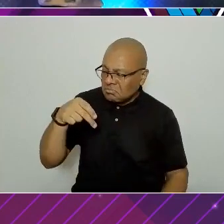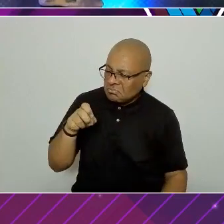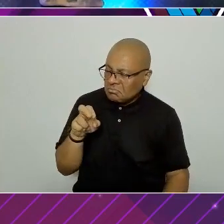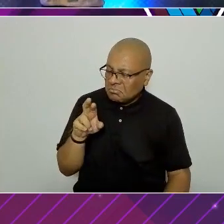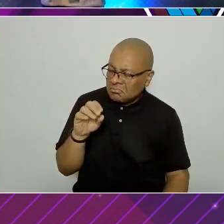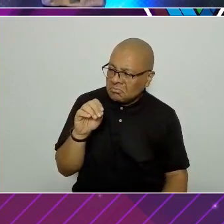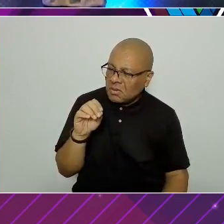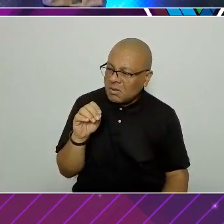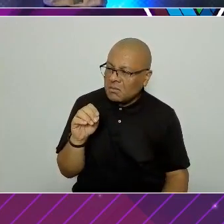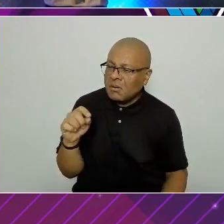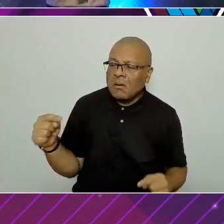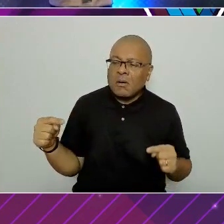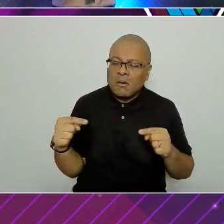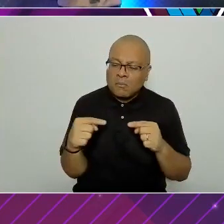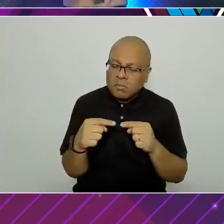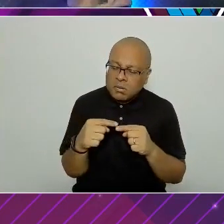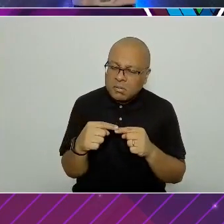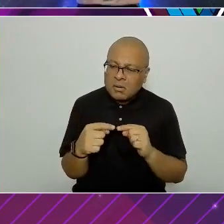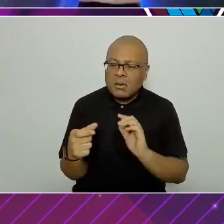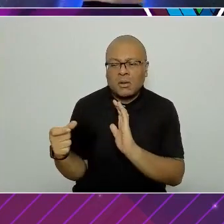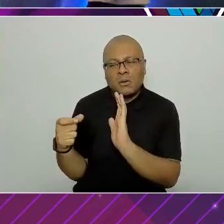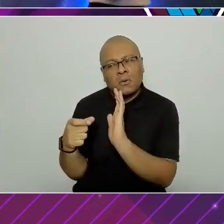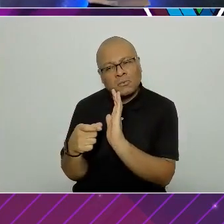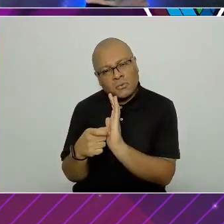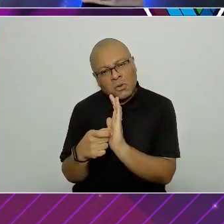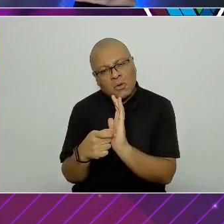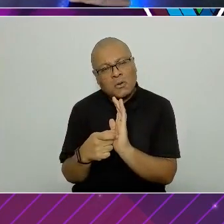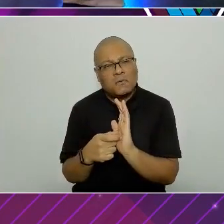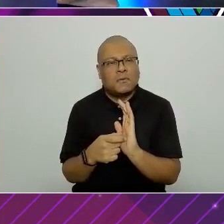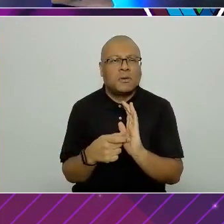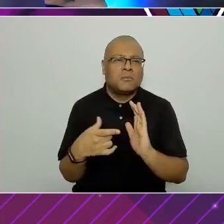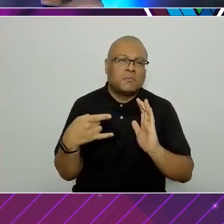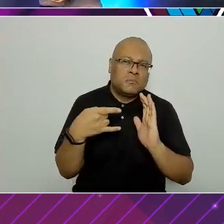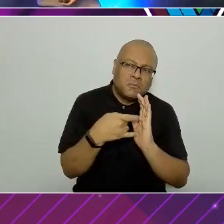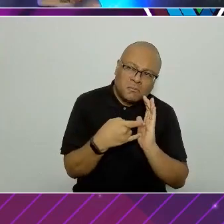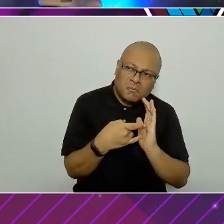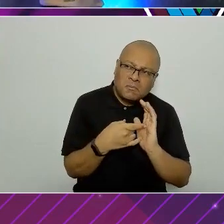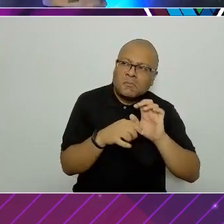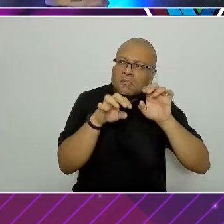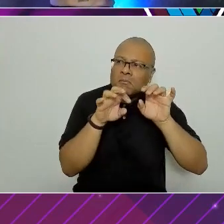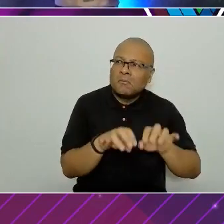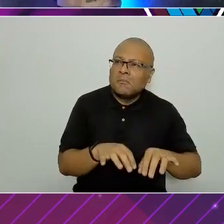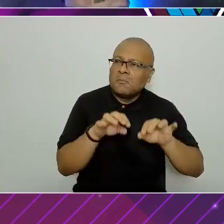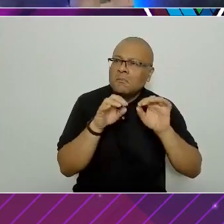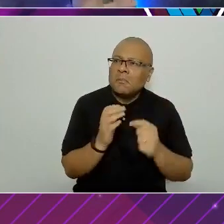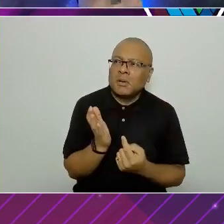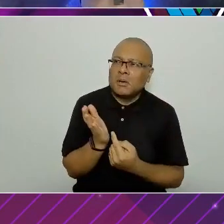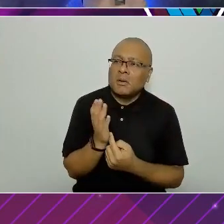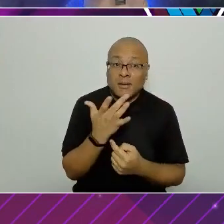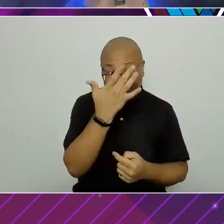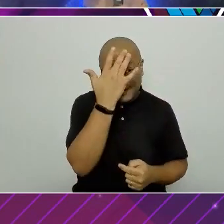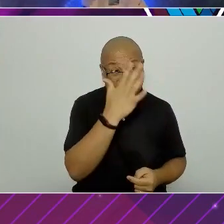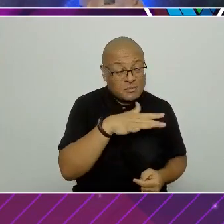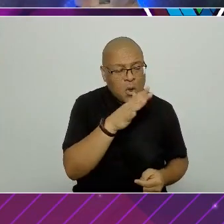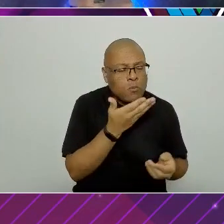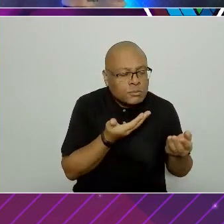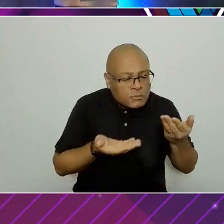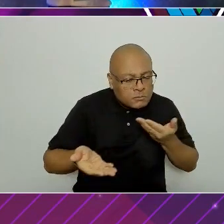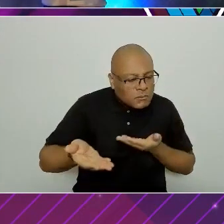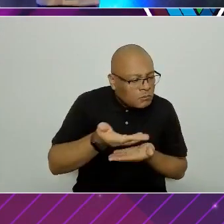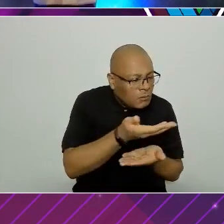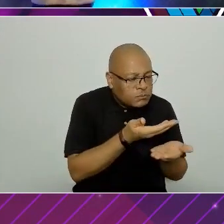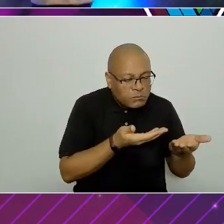vida, que é o software, né, desenvolvimento, tecnologia e as pessoas. Então, eu comecei a criar essas relações justamente